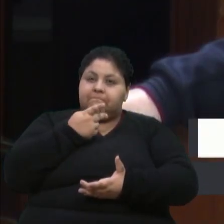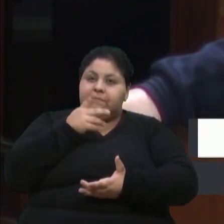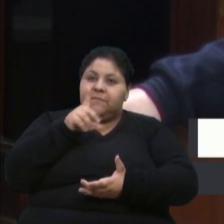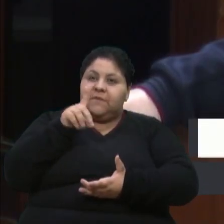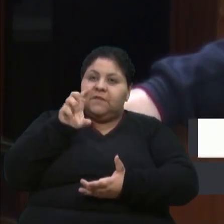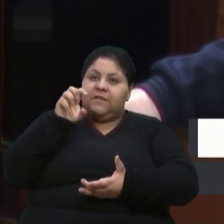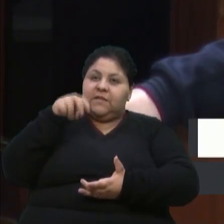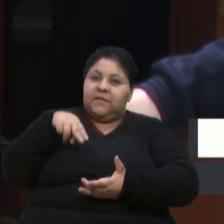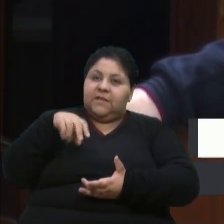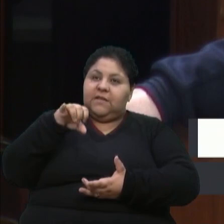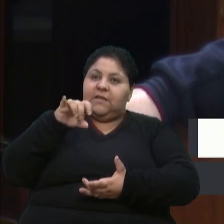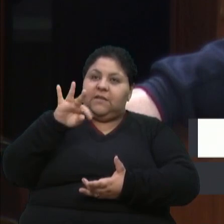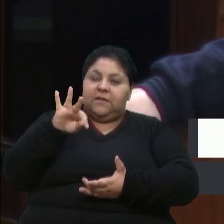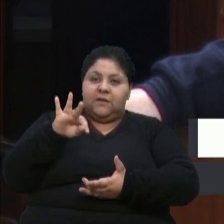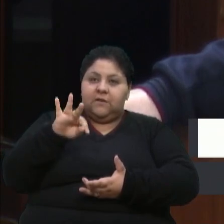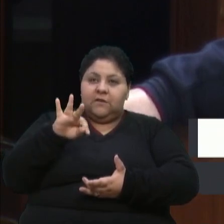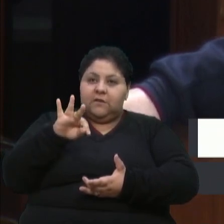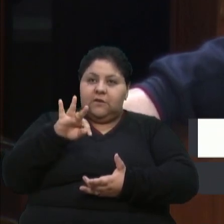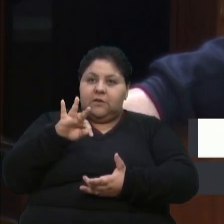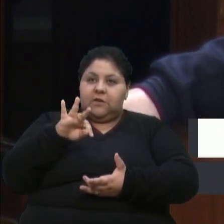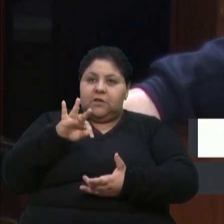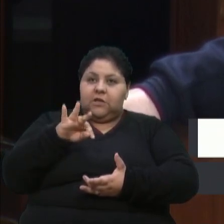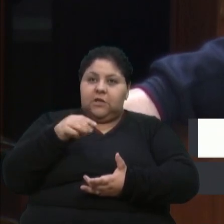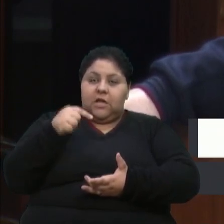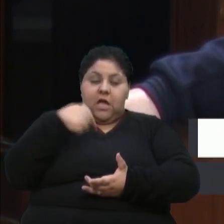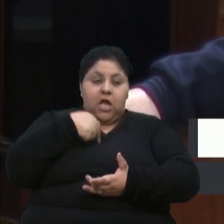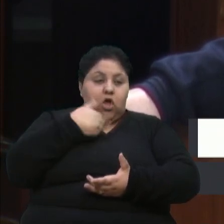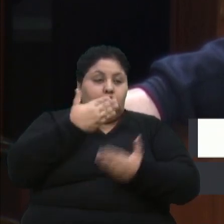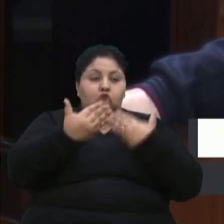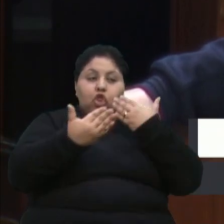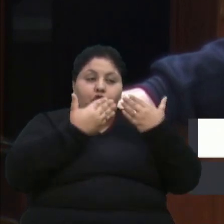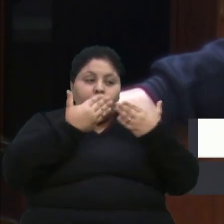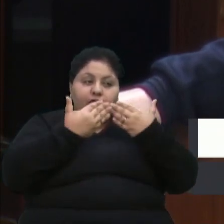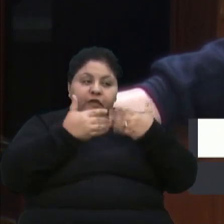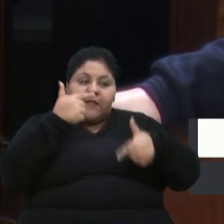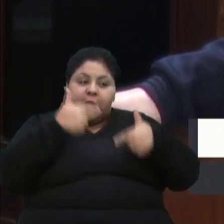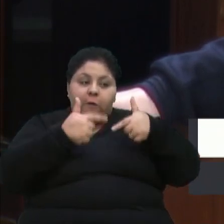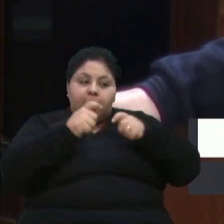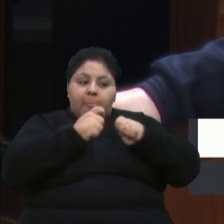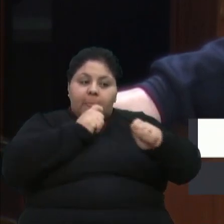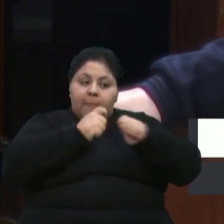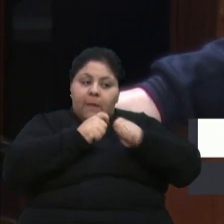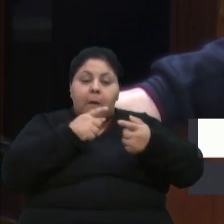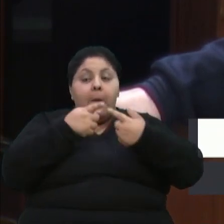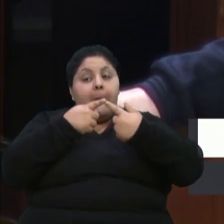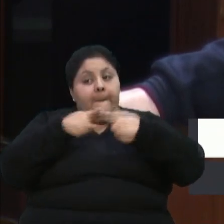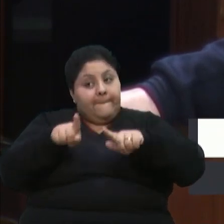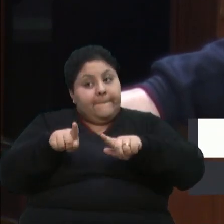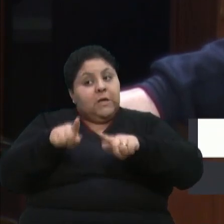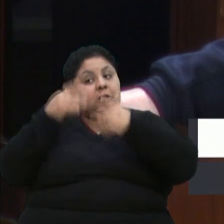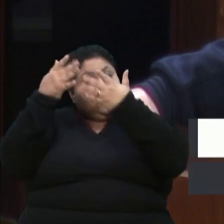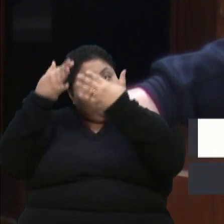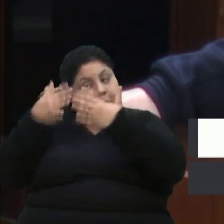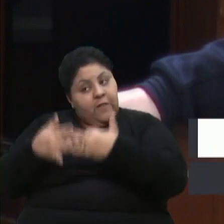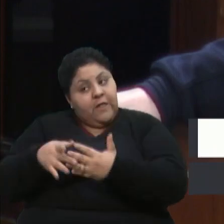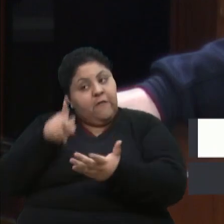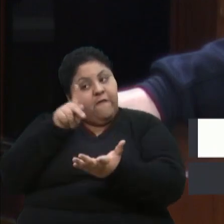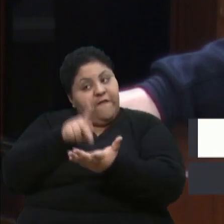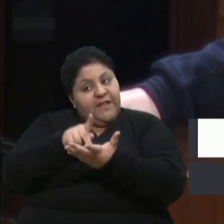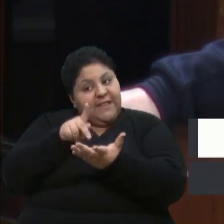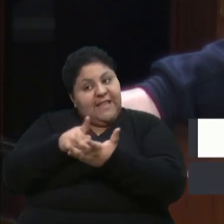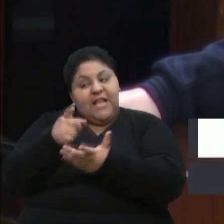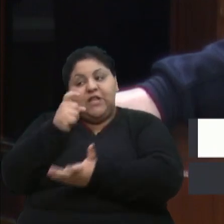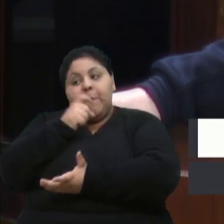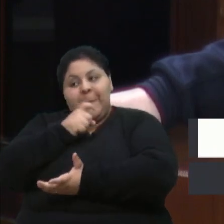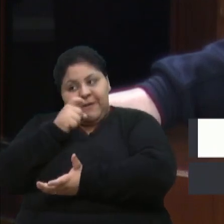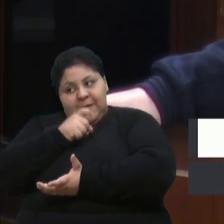Não estou colocando em xeque o trabalho da imprensa, mas se foi feito um fake, verdade ou fake, as